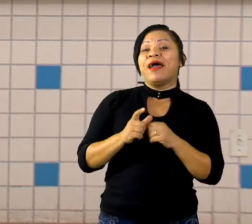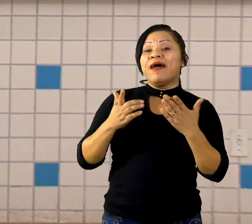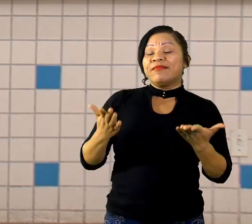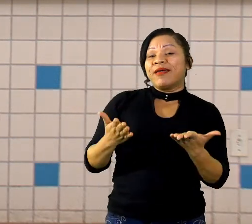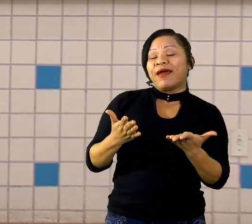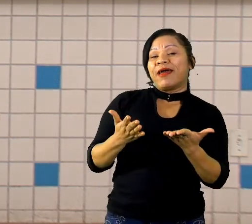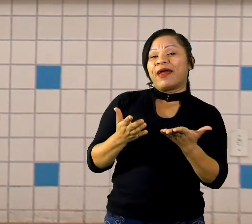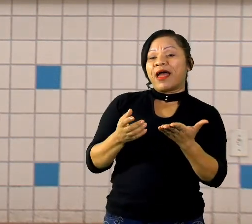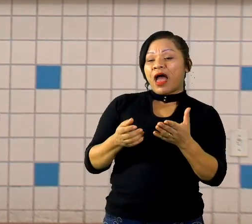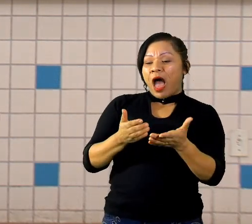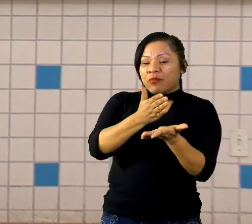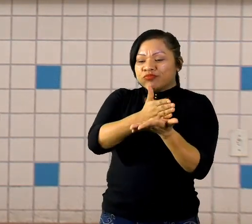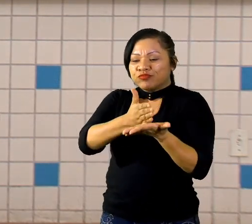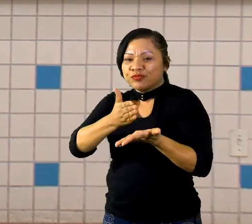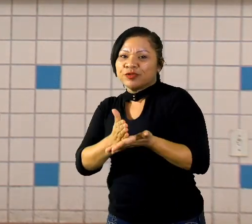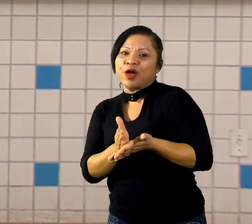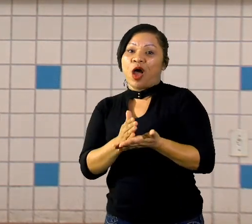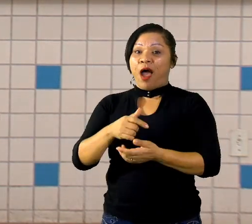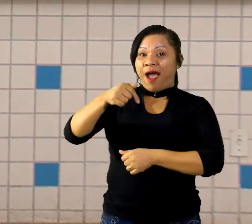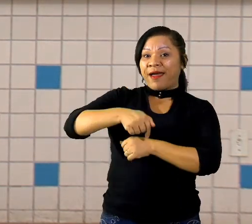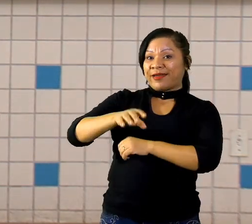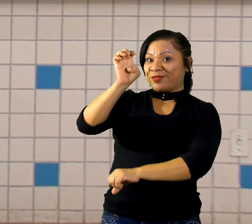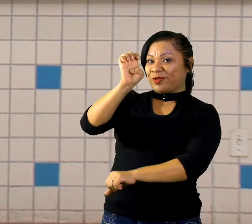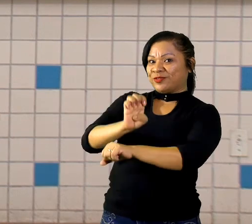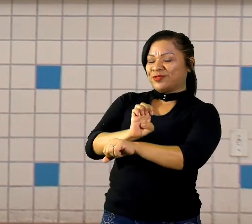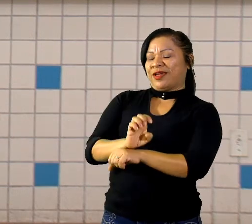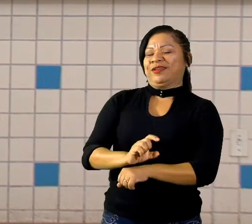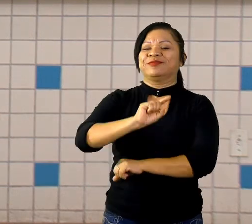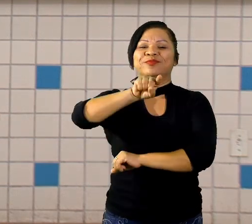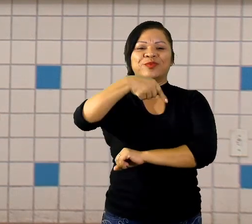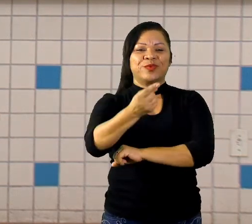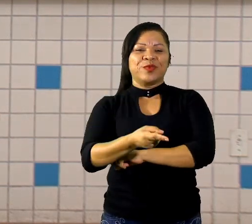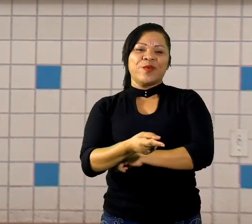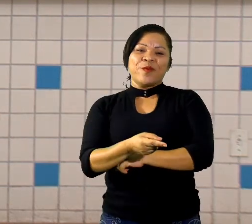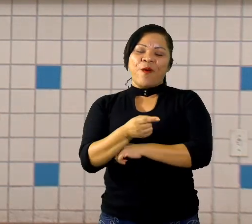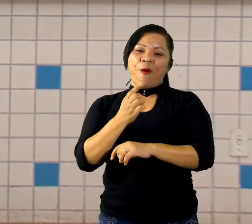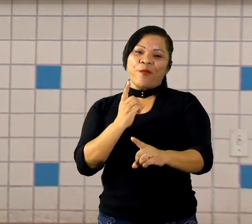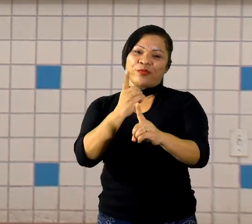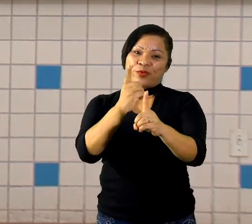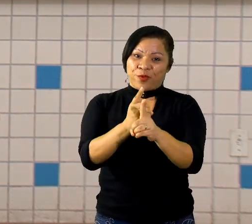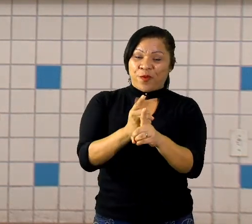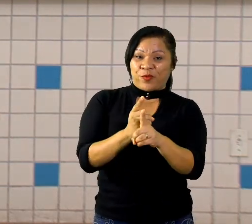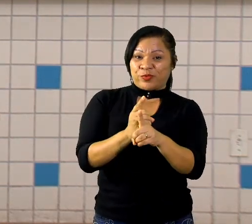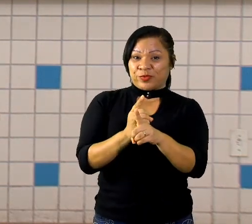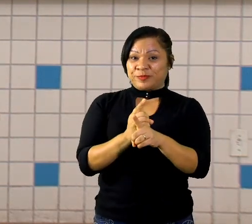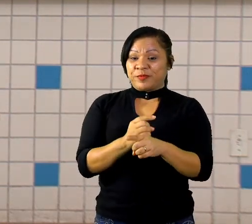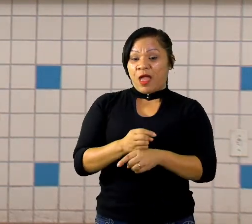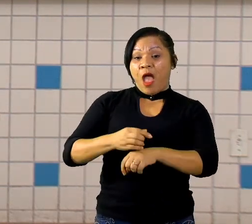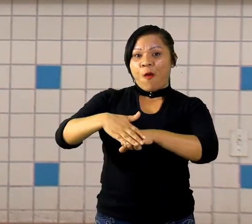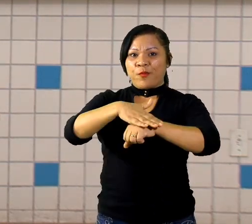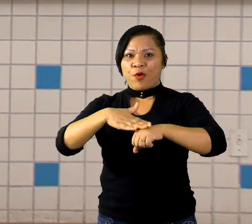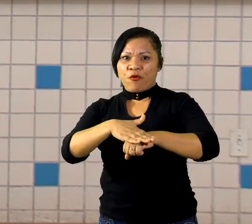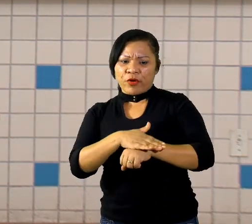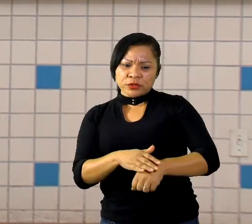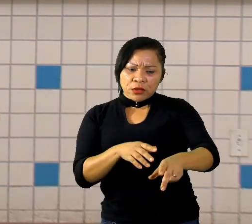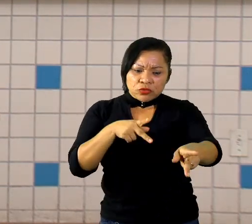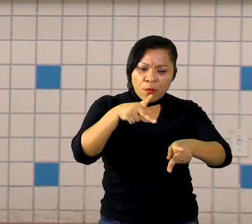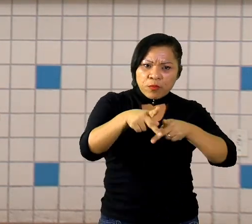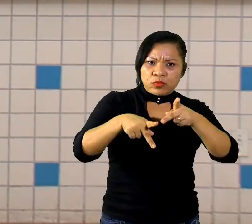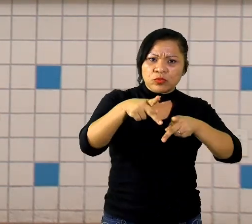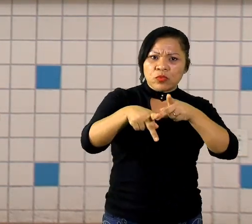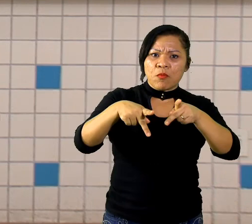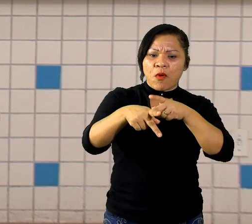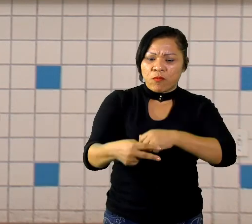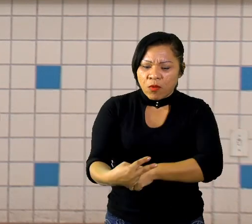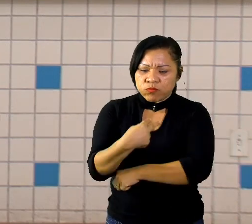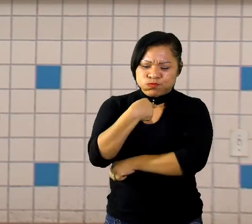estado, da fragmentação do nosso estado. No nosso próximo encontro, falaremos um pouquinho sobre os povos que ocuparam essa região.